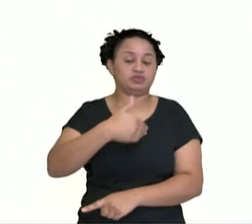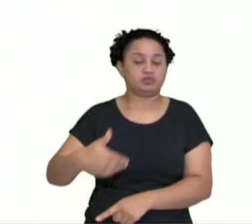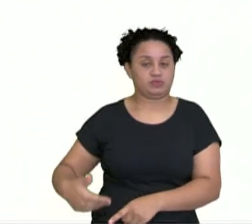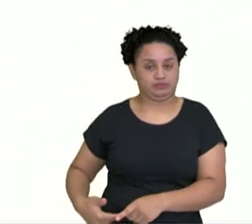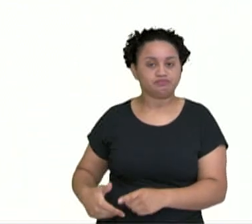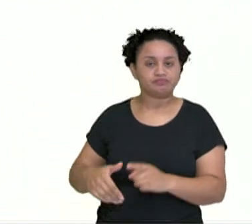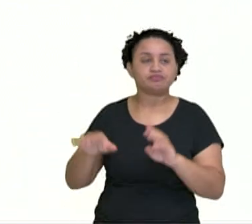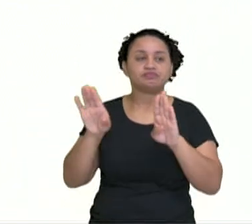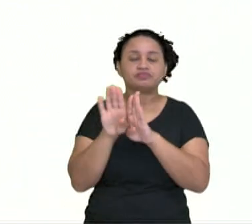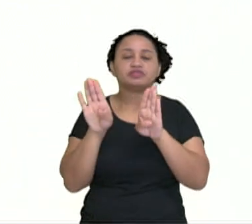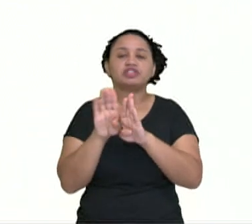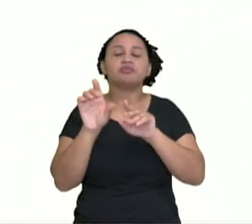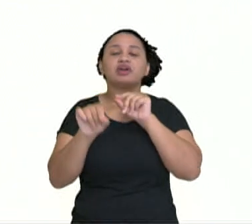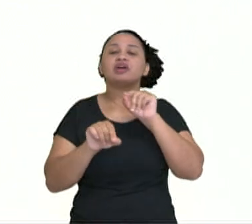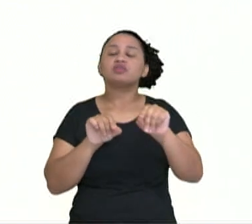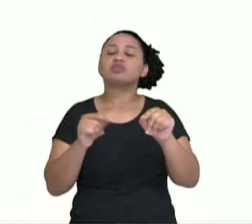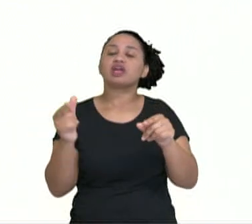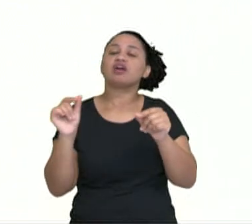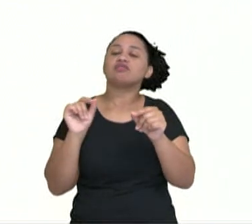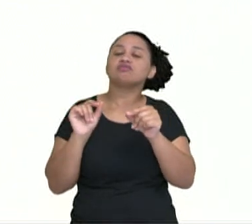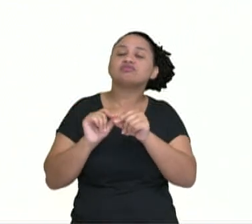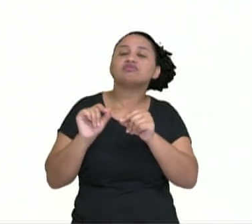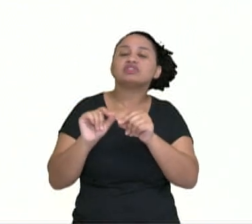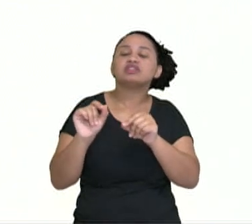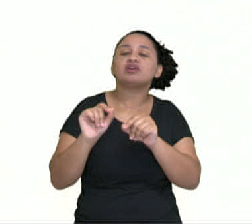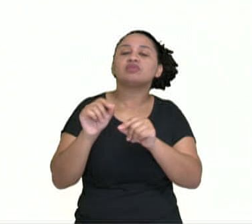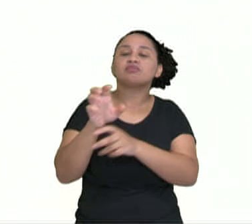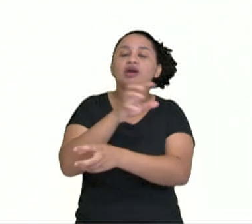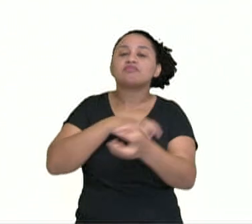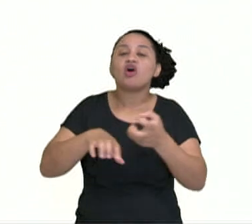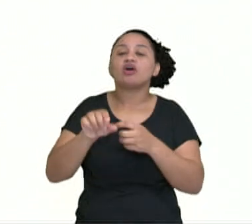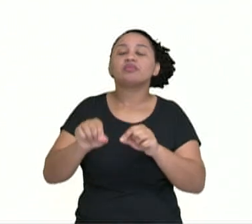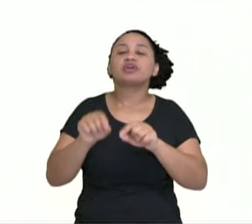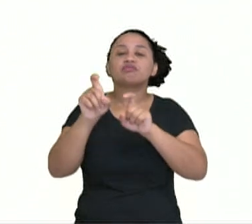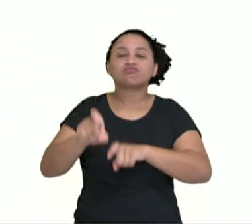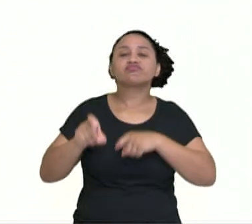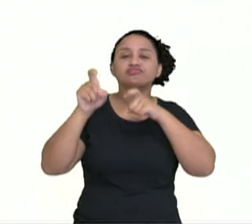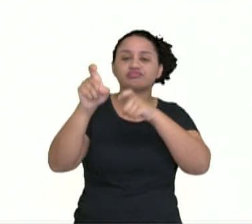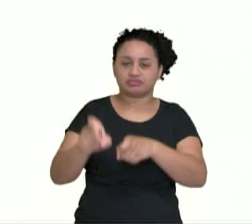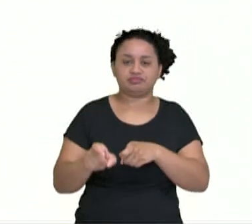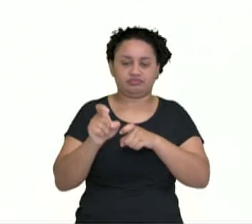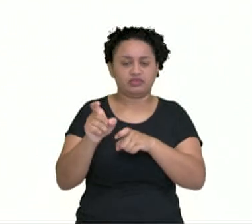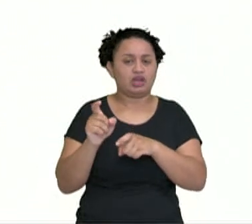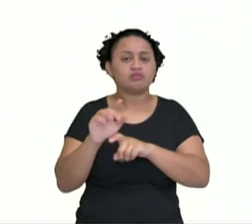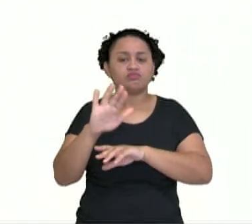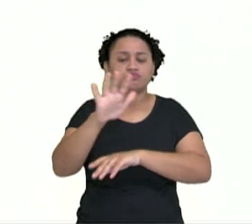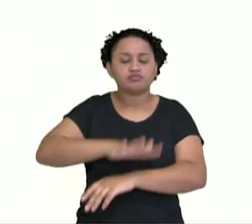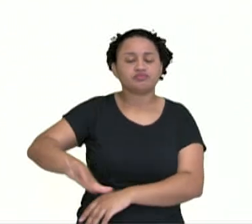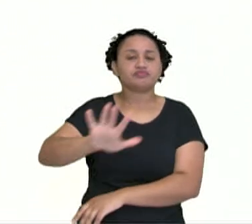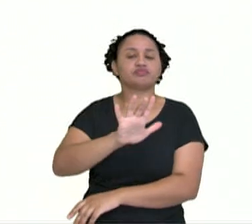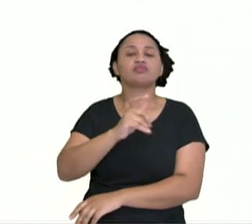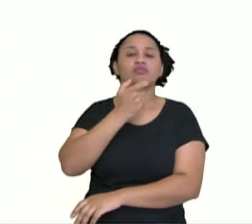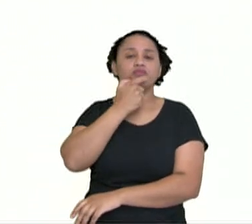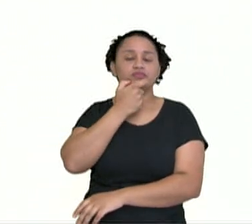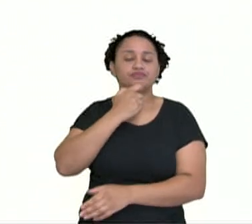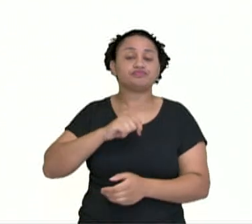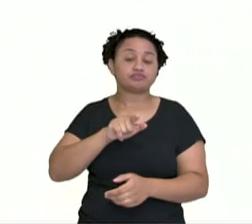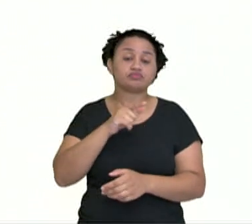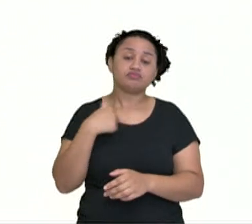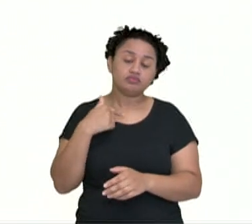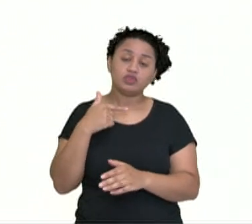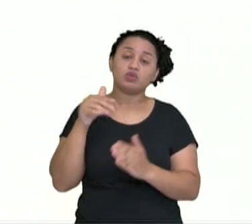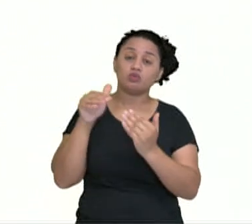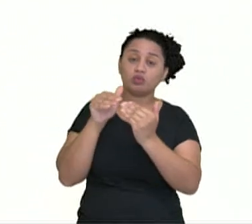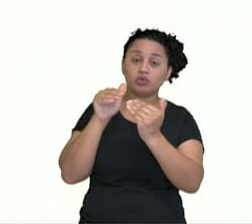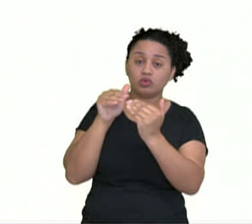Estado e também a realização de uma reforma agrária total na Inglaterra. Eram a favor do